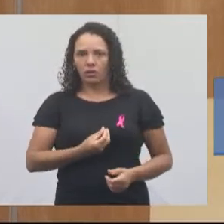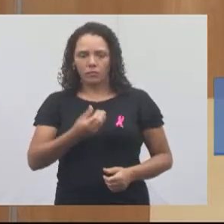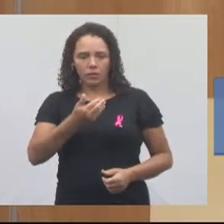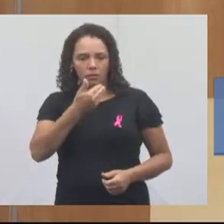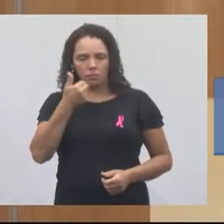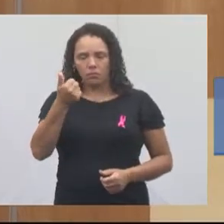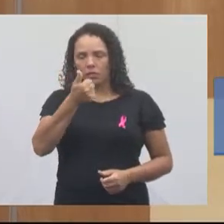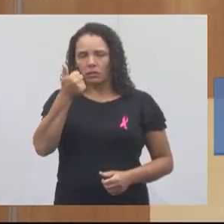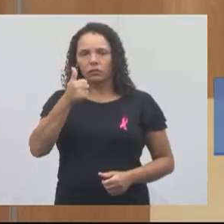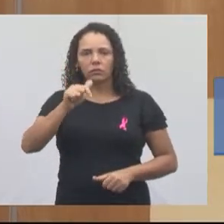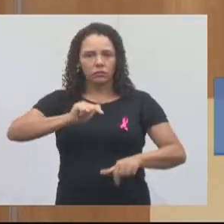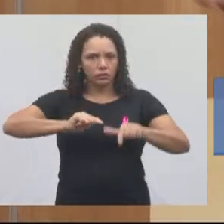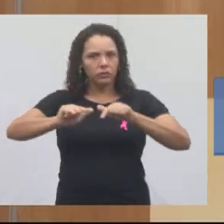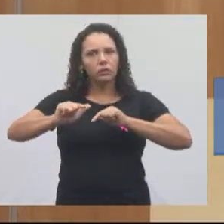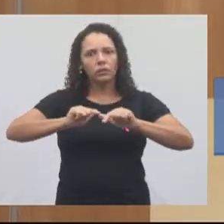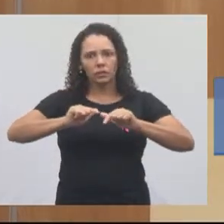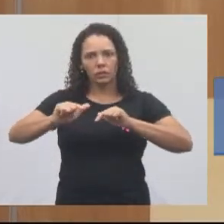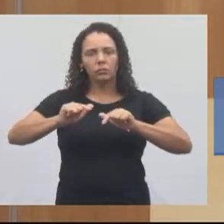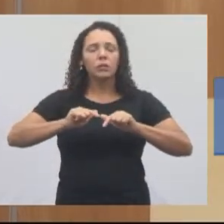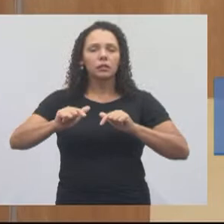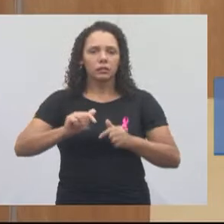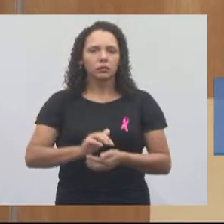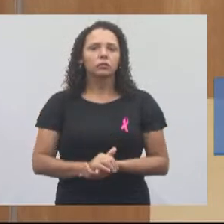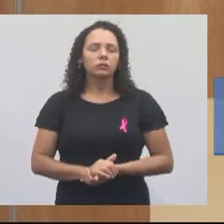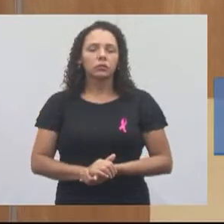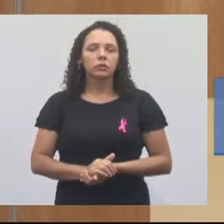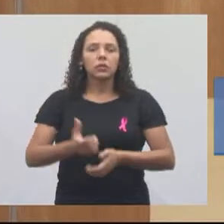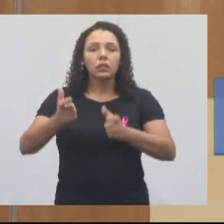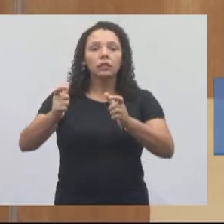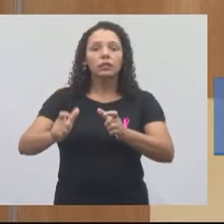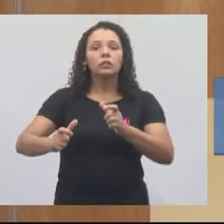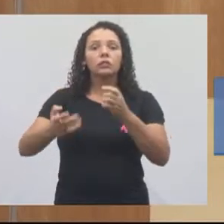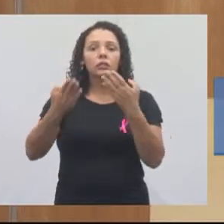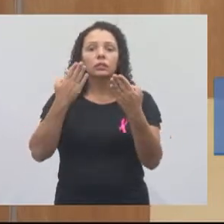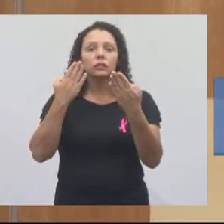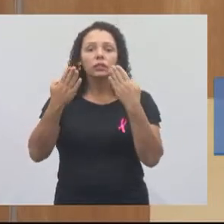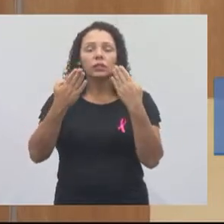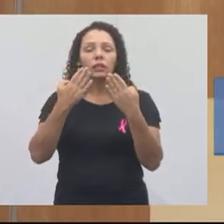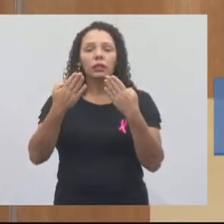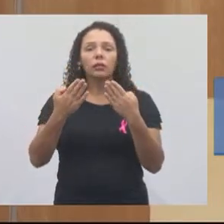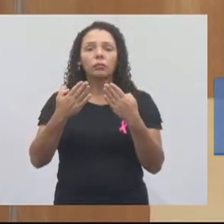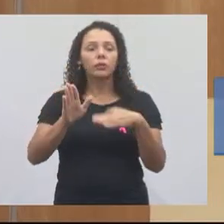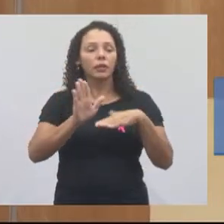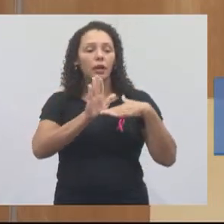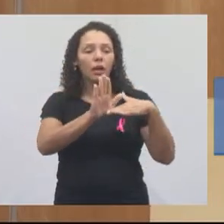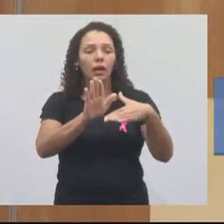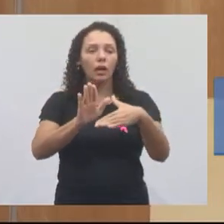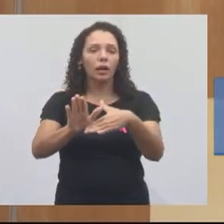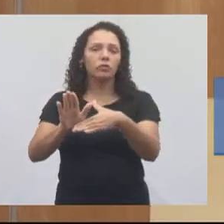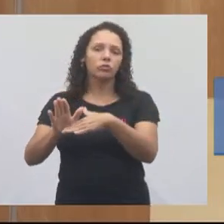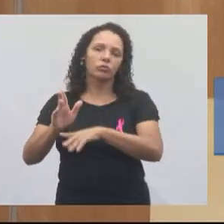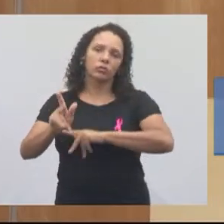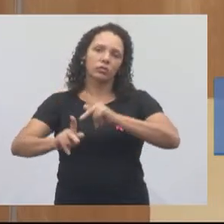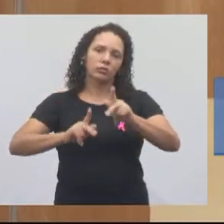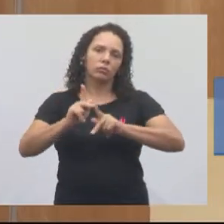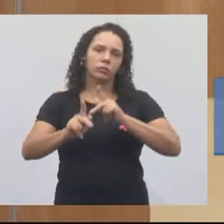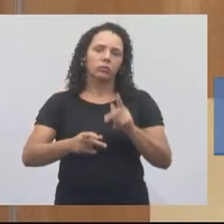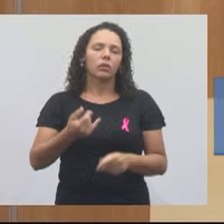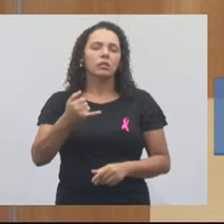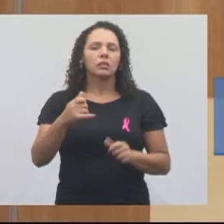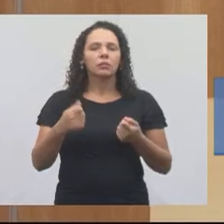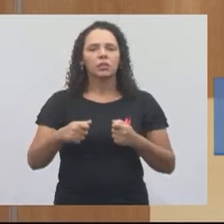abraço Odair. E essas casas terapêuticas são um braço estendido para a população. Se tem que mudar